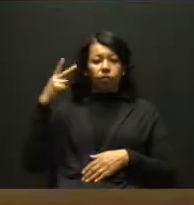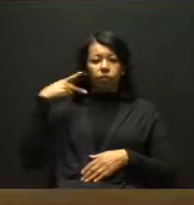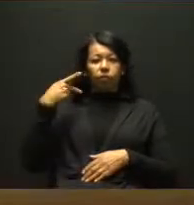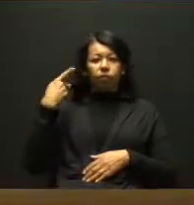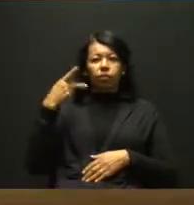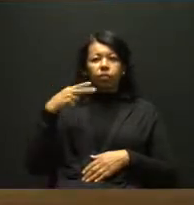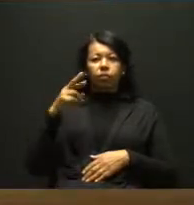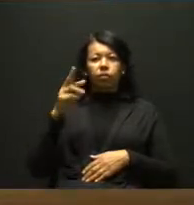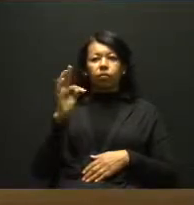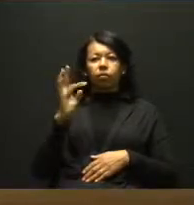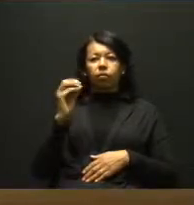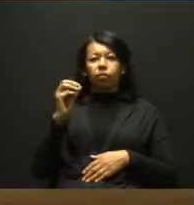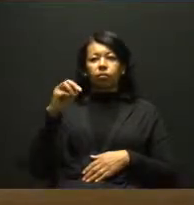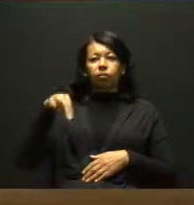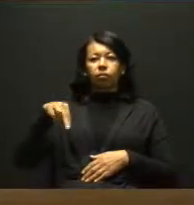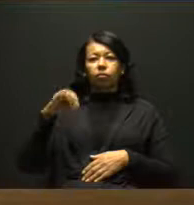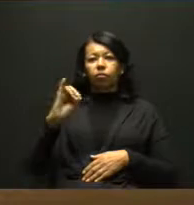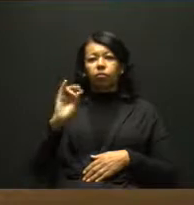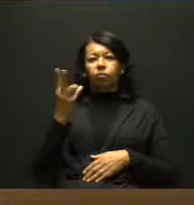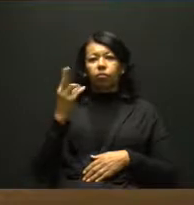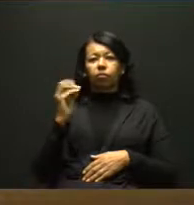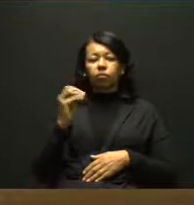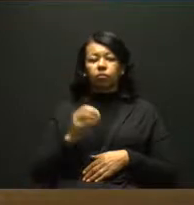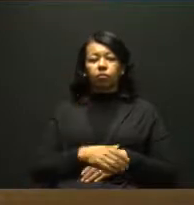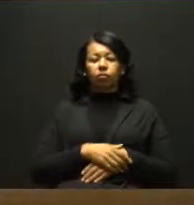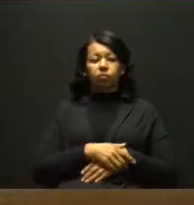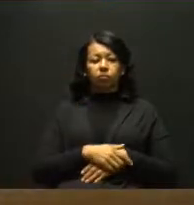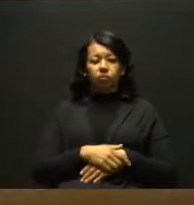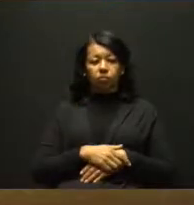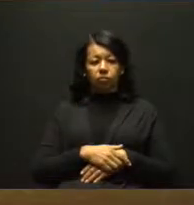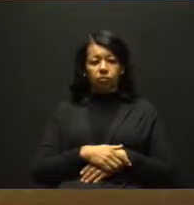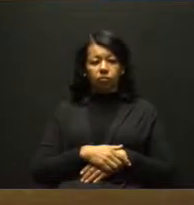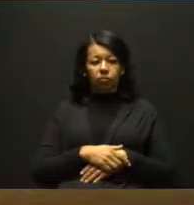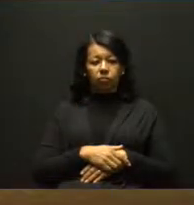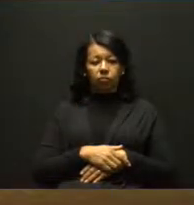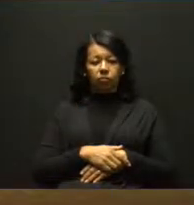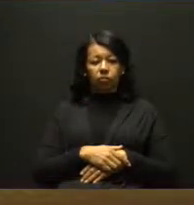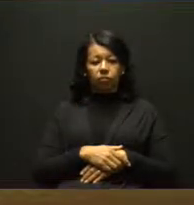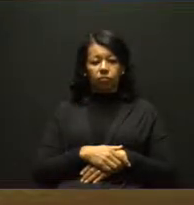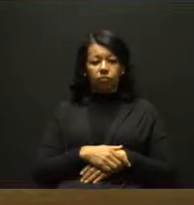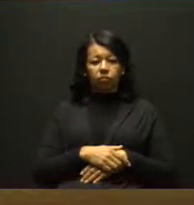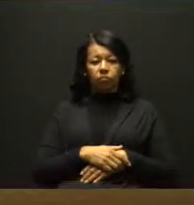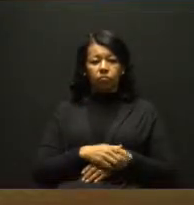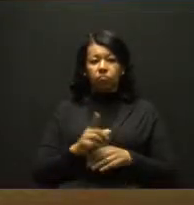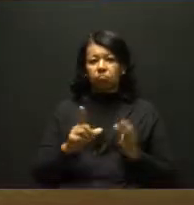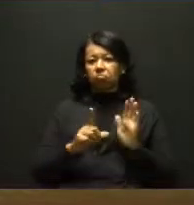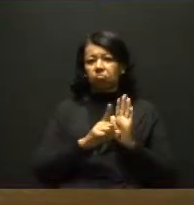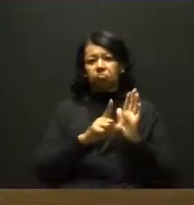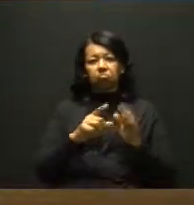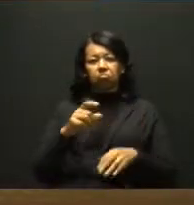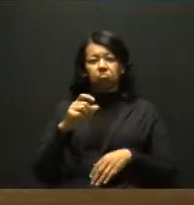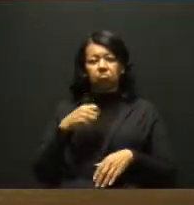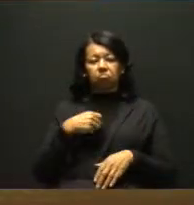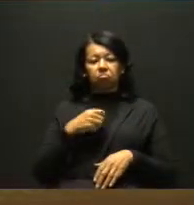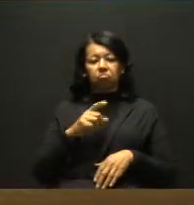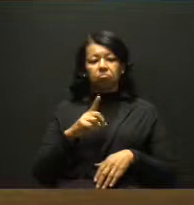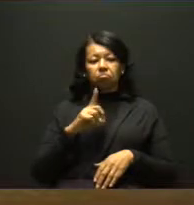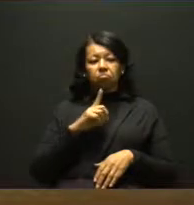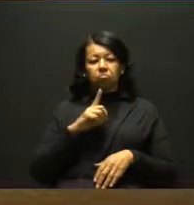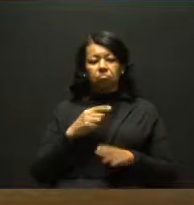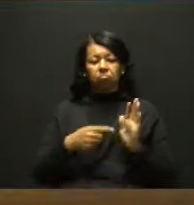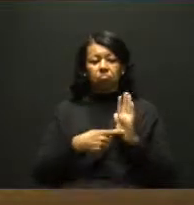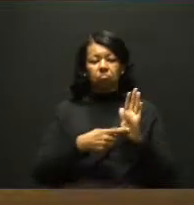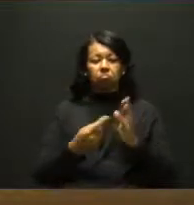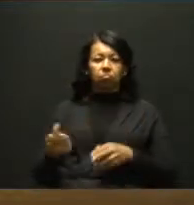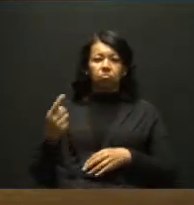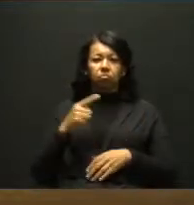momento algum no requerimento tem uma indicação de ilicitude de alguma coisa diferente que eu tô pedindo e aqui